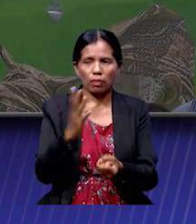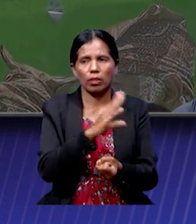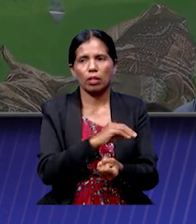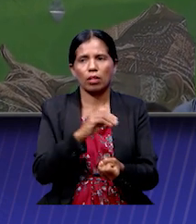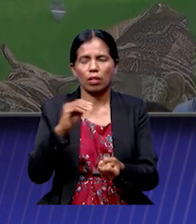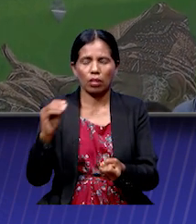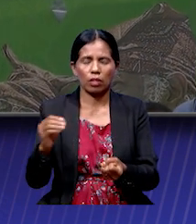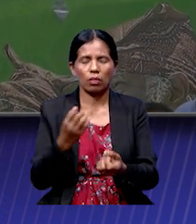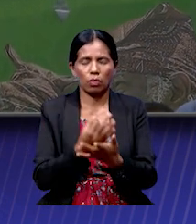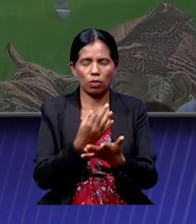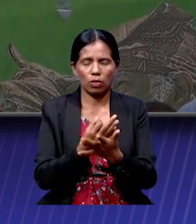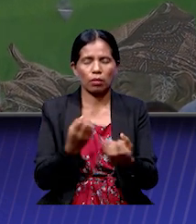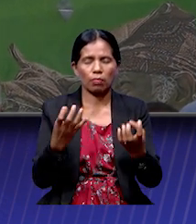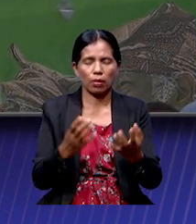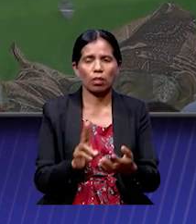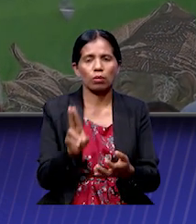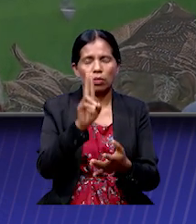Ofa logotira gasta e nabe.